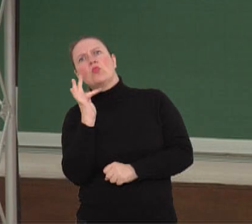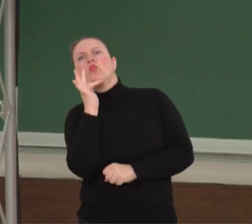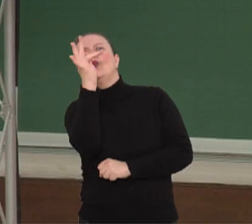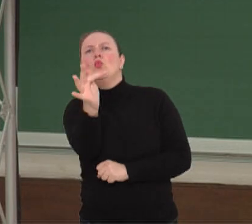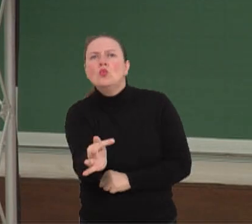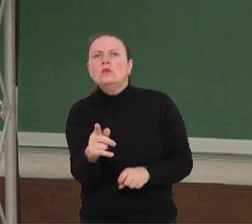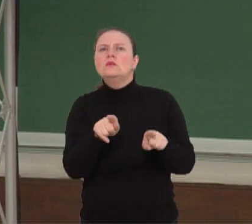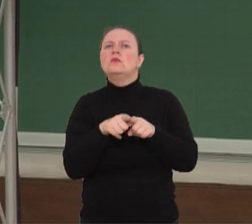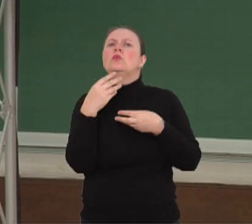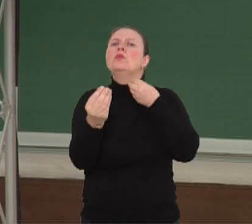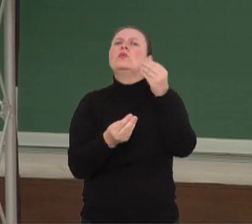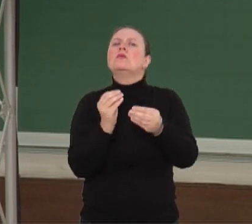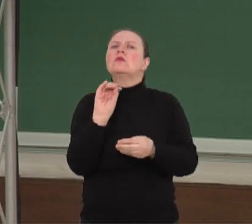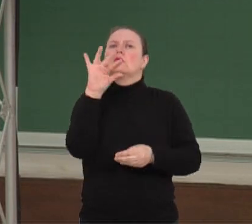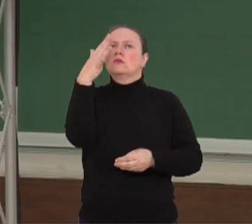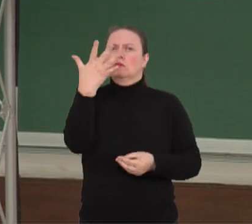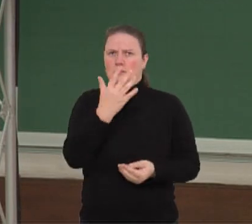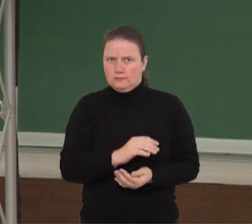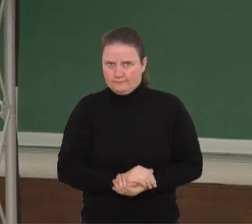frente.